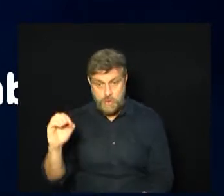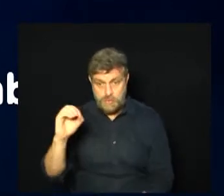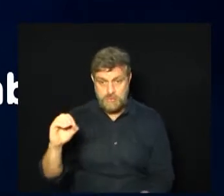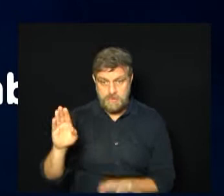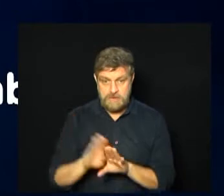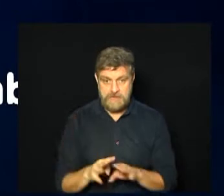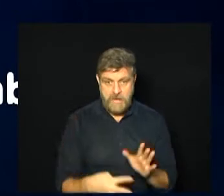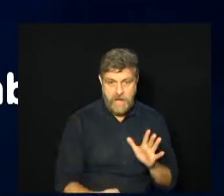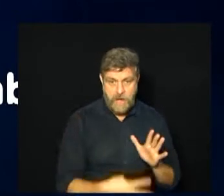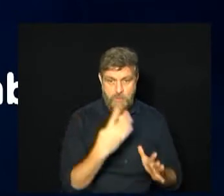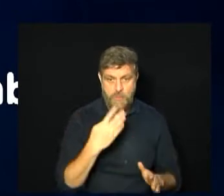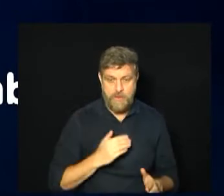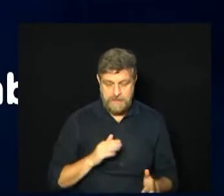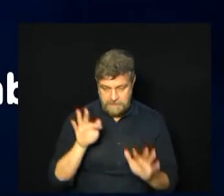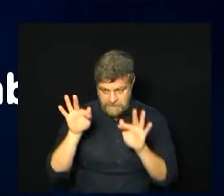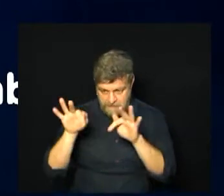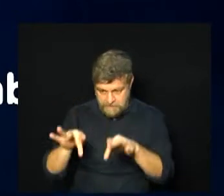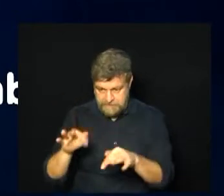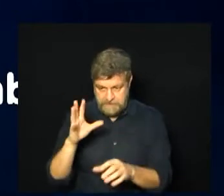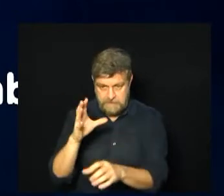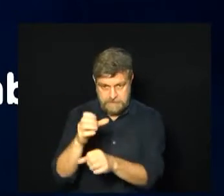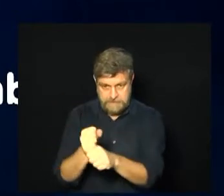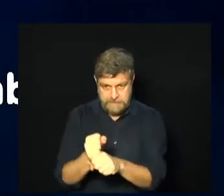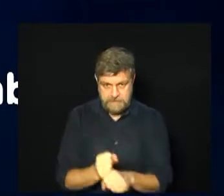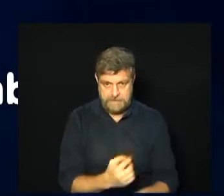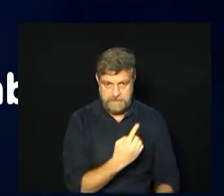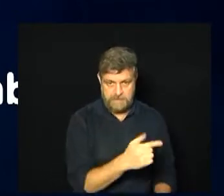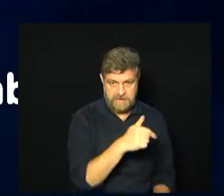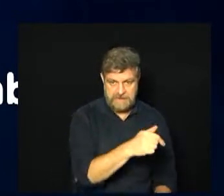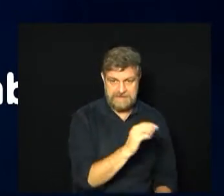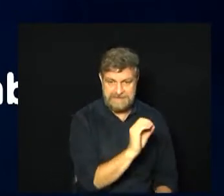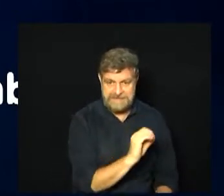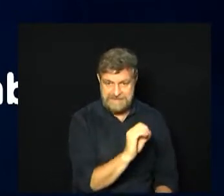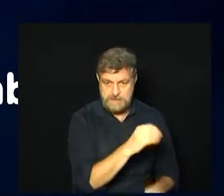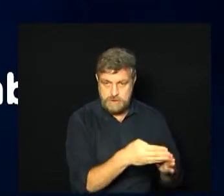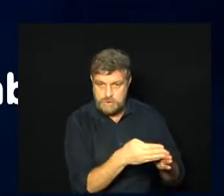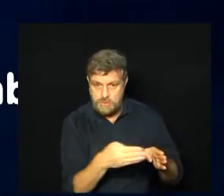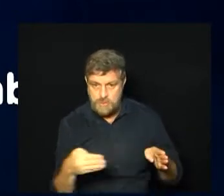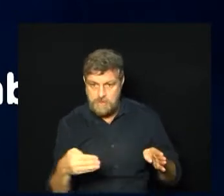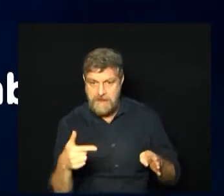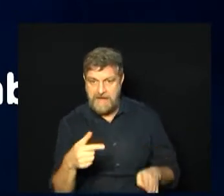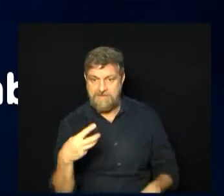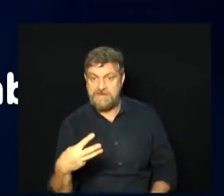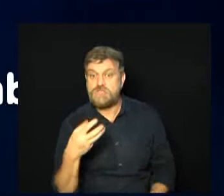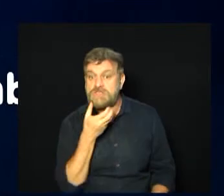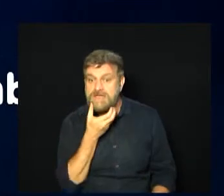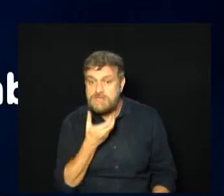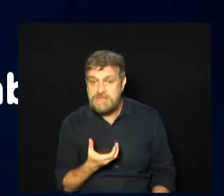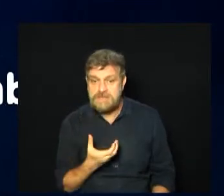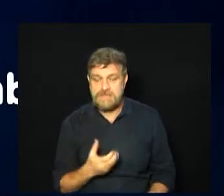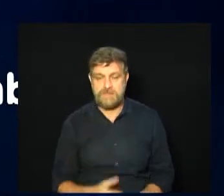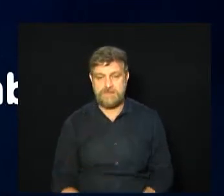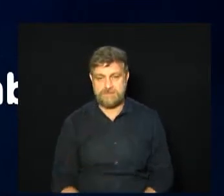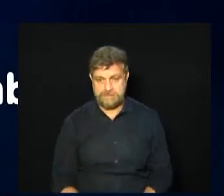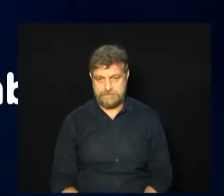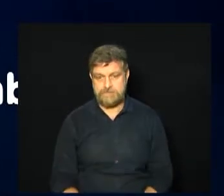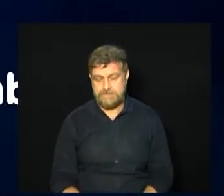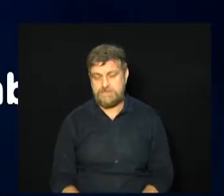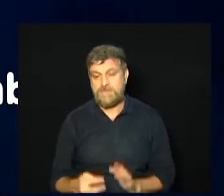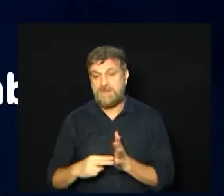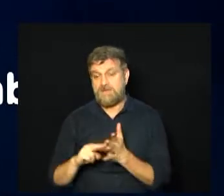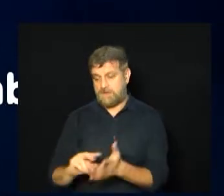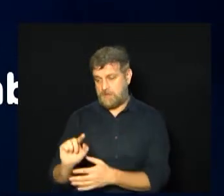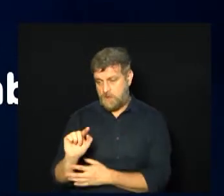o quarto bimestre para encerrar o ano letivo de 2022, de 17 de outubro a 23 de dezembro, ou